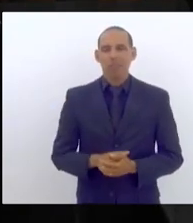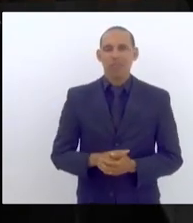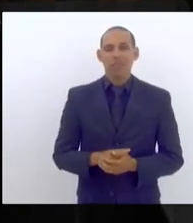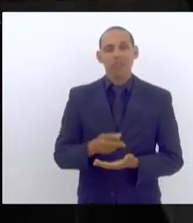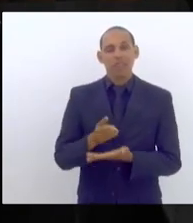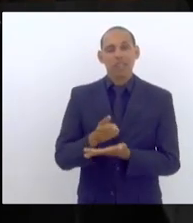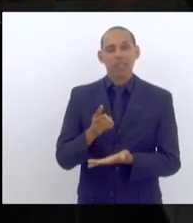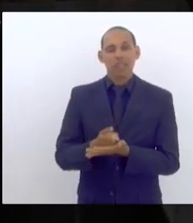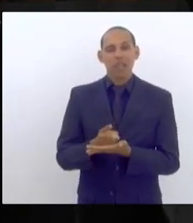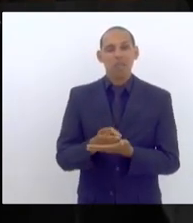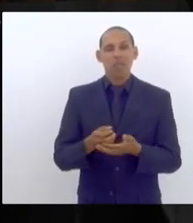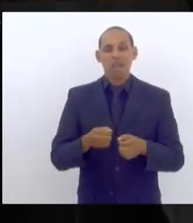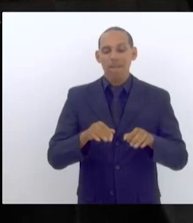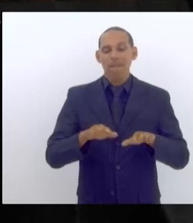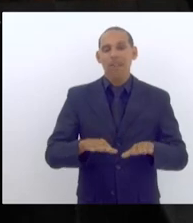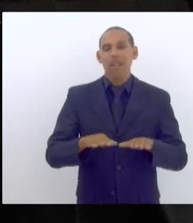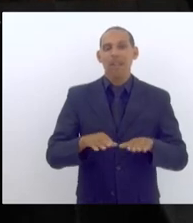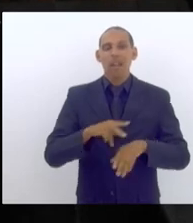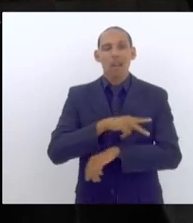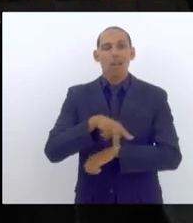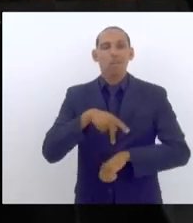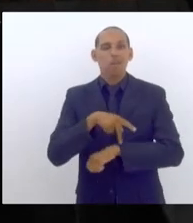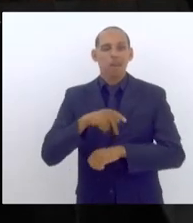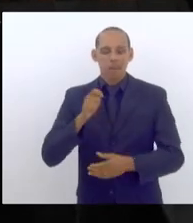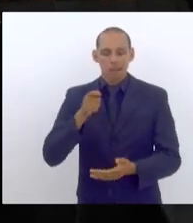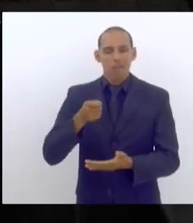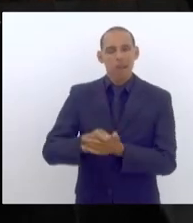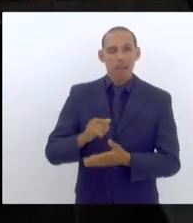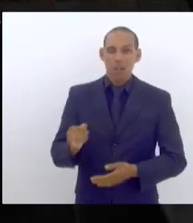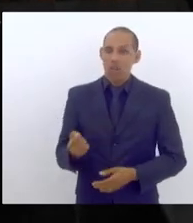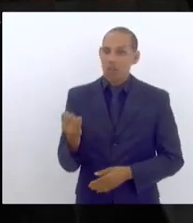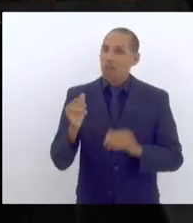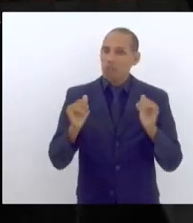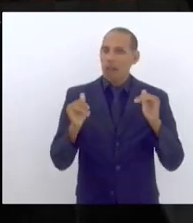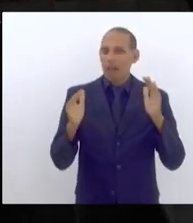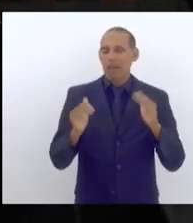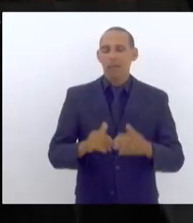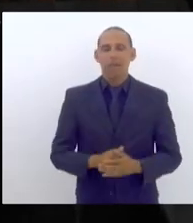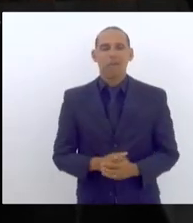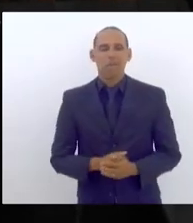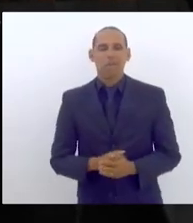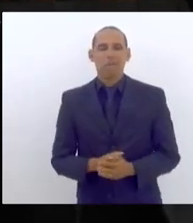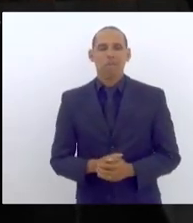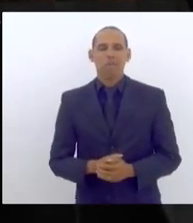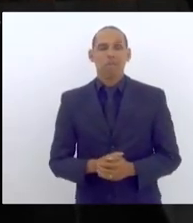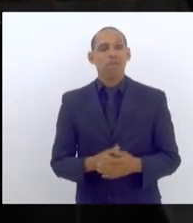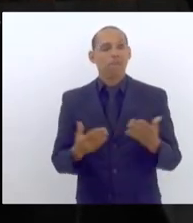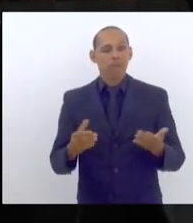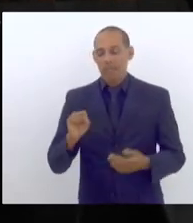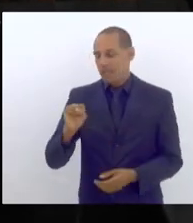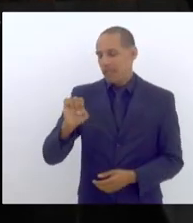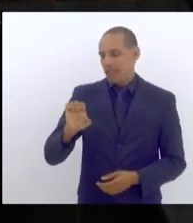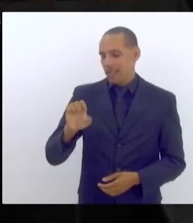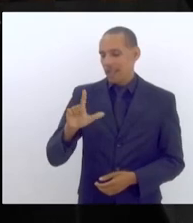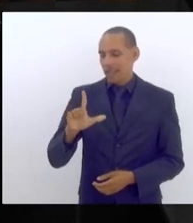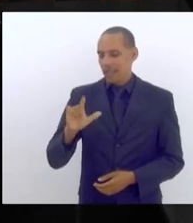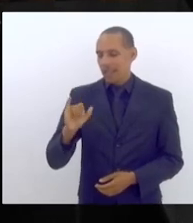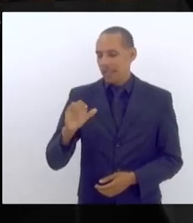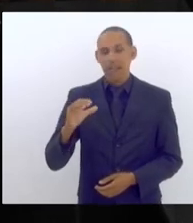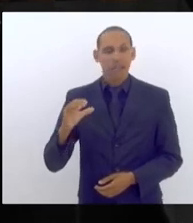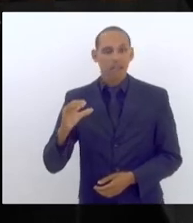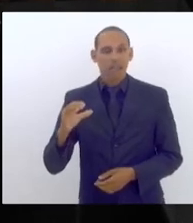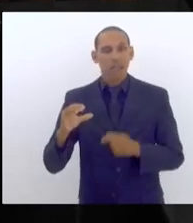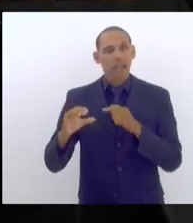no país que pagar a maior taxa de juros. E a taxa Selic é